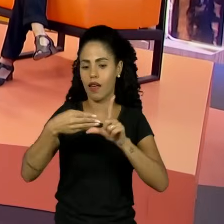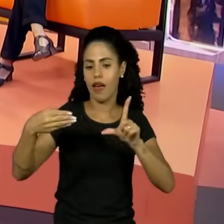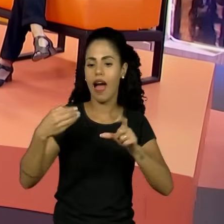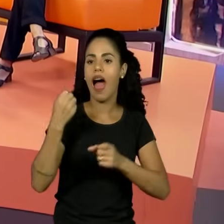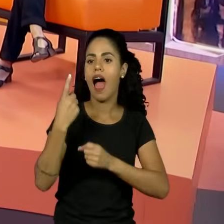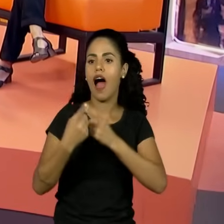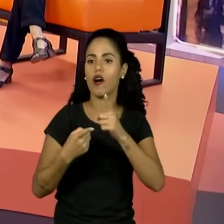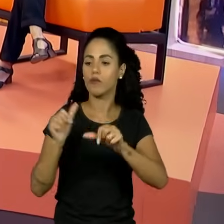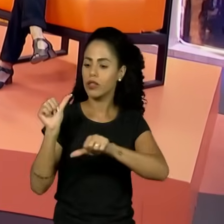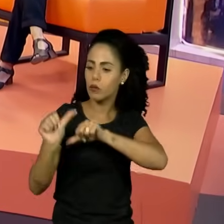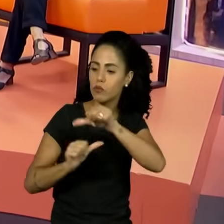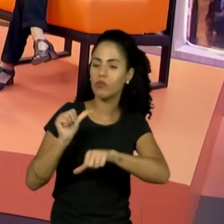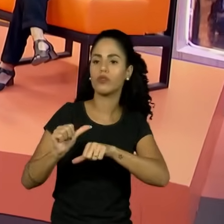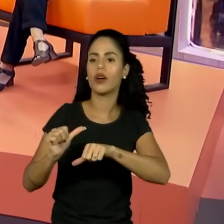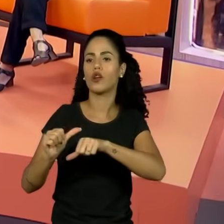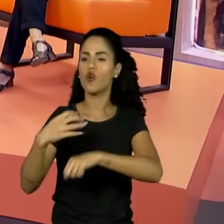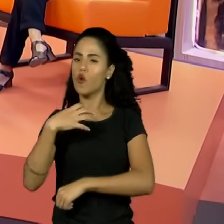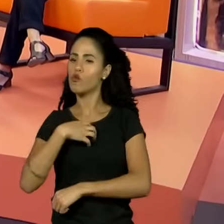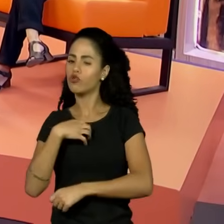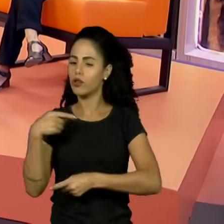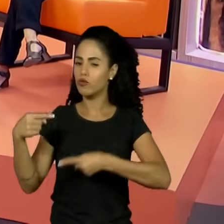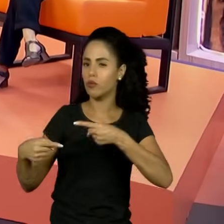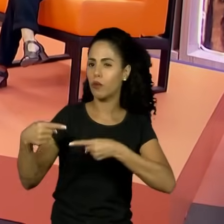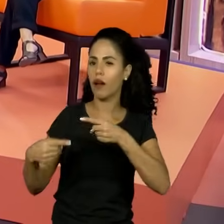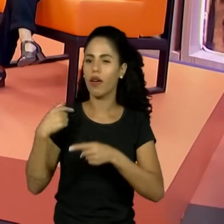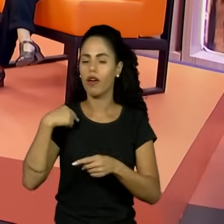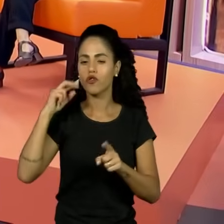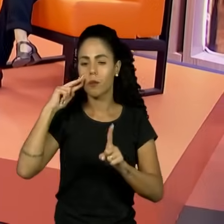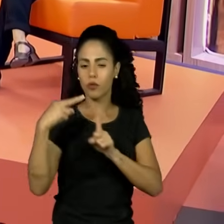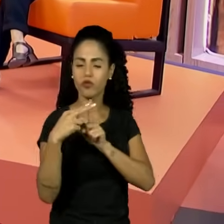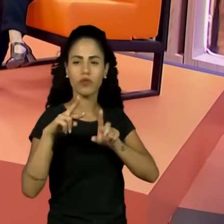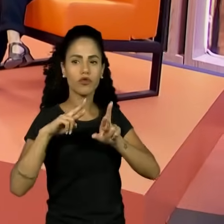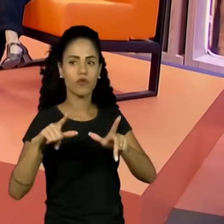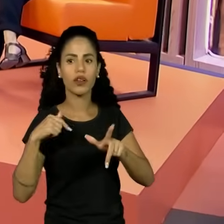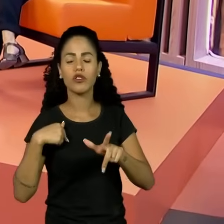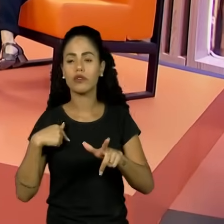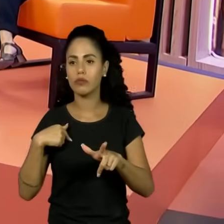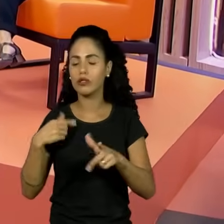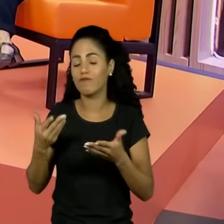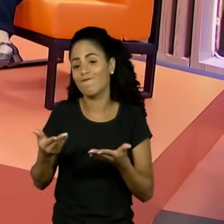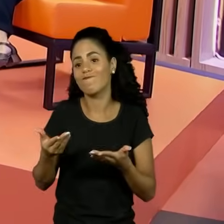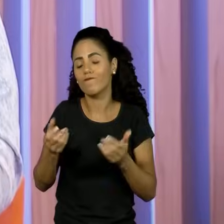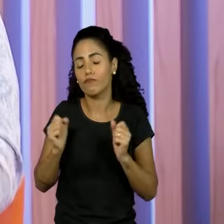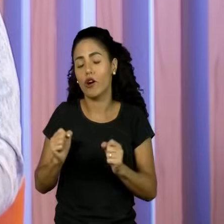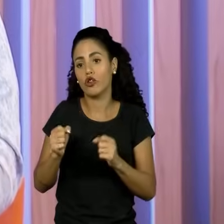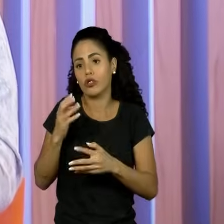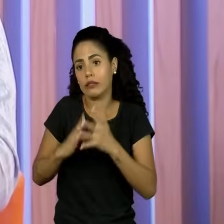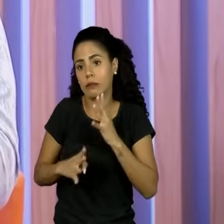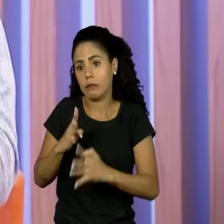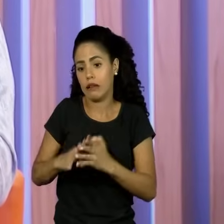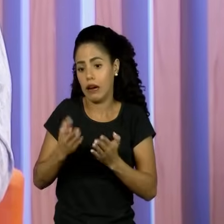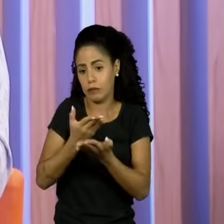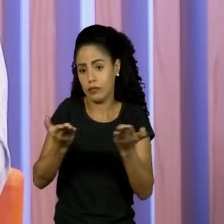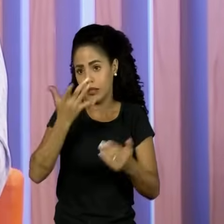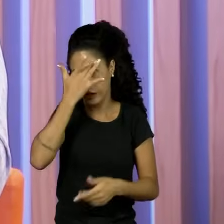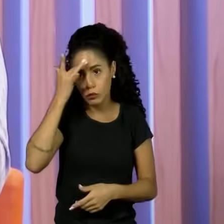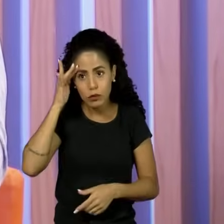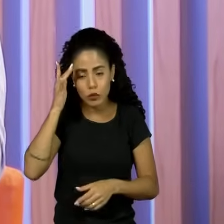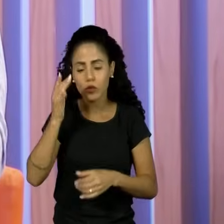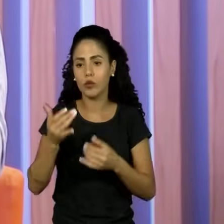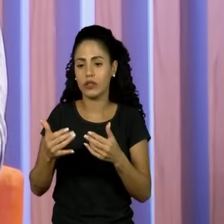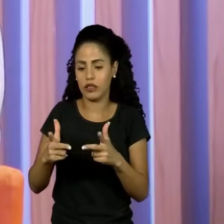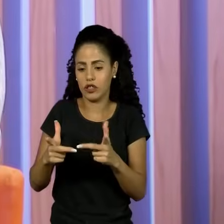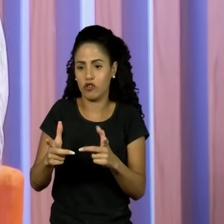estão mudando políticas, estão mudando algumas visões, e isso interfere diretamente no trabalho desses streamers. Então, hoje a gente